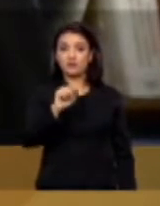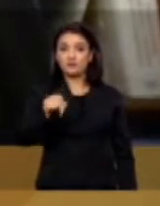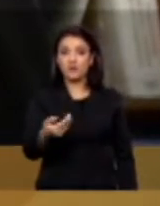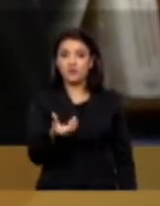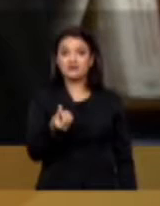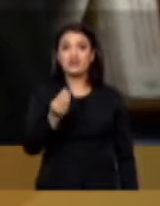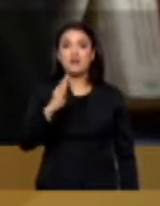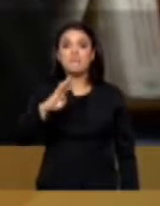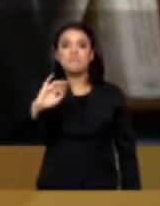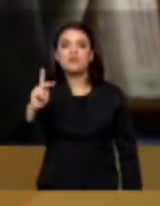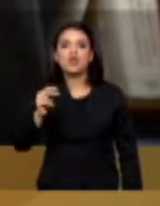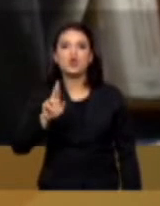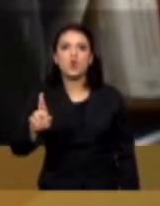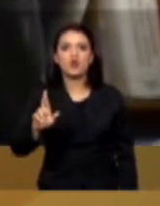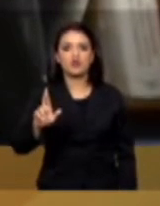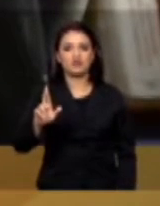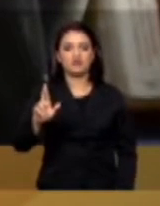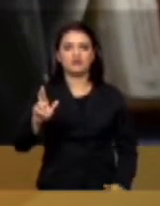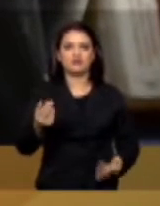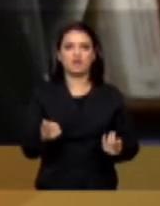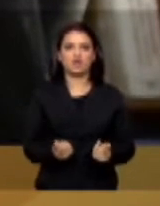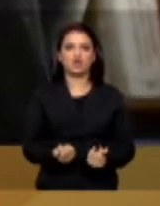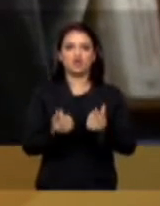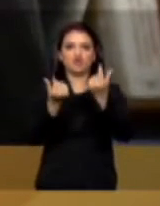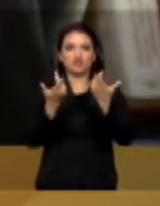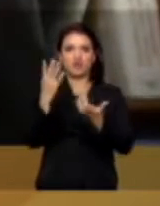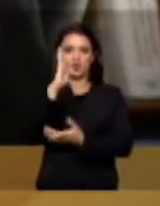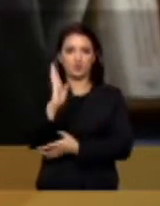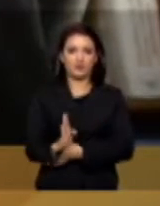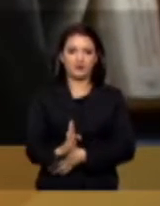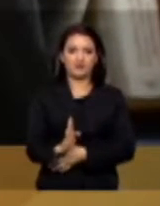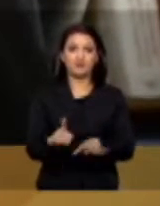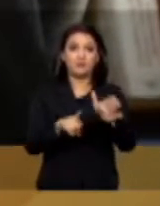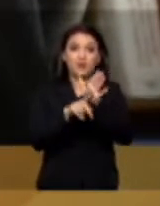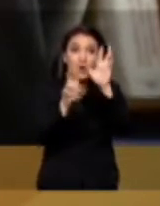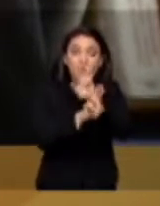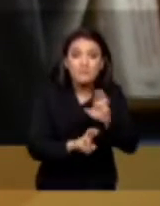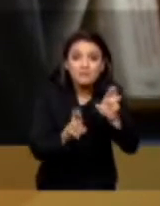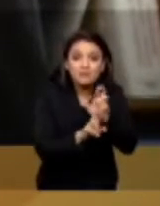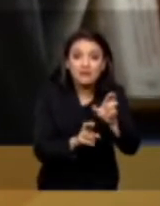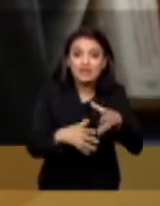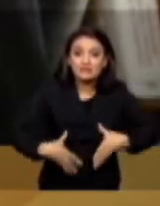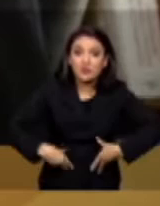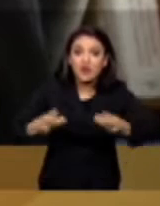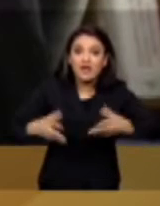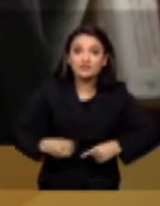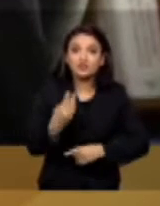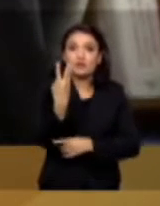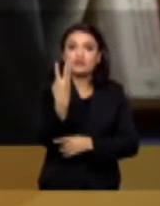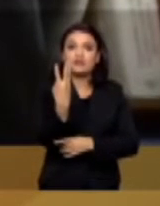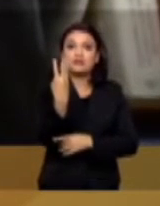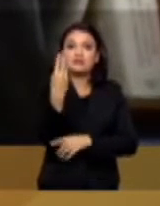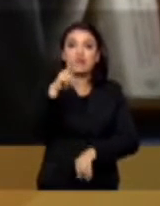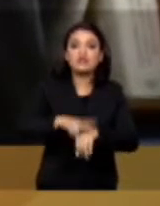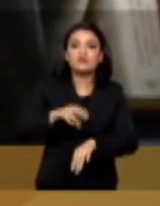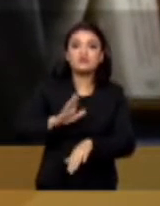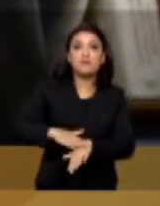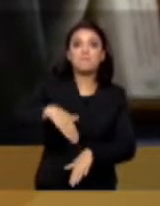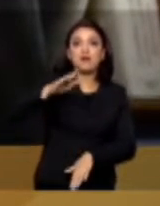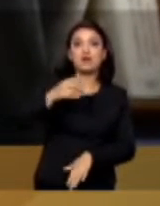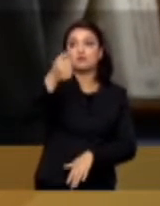142,6 bilhões da economia brasileira, ou seja, a operação produziu pelo menos 3 vezes mais